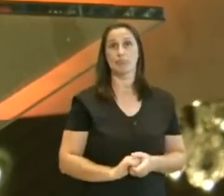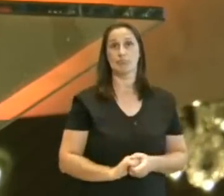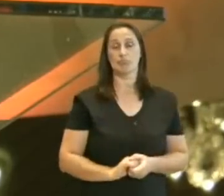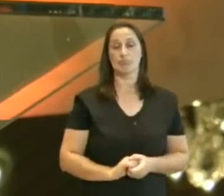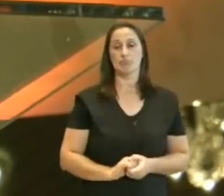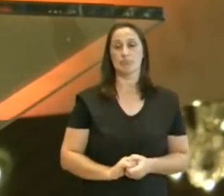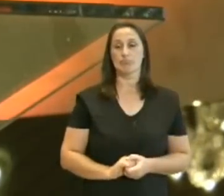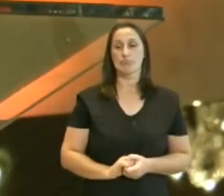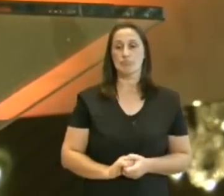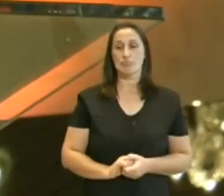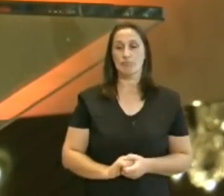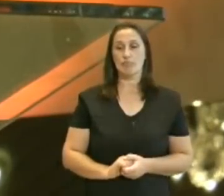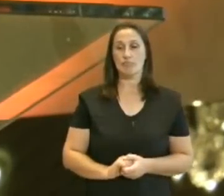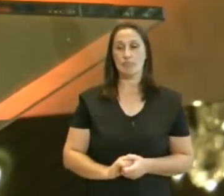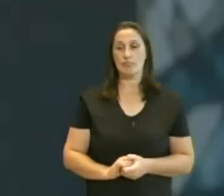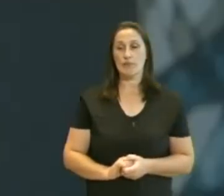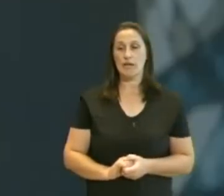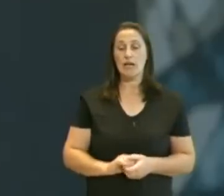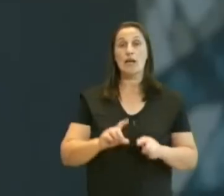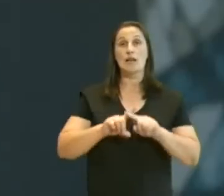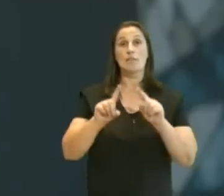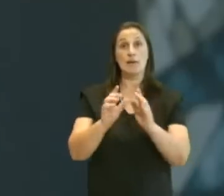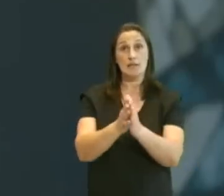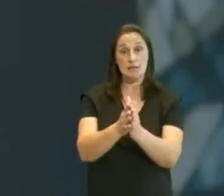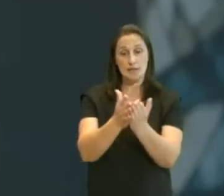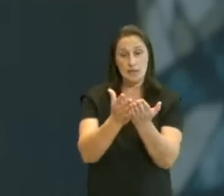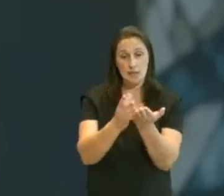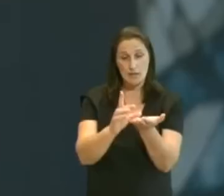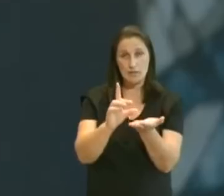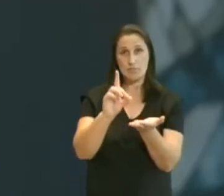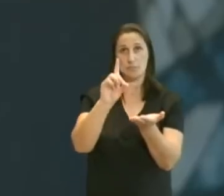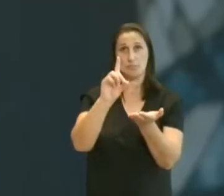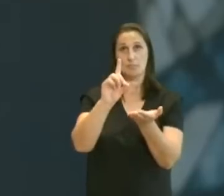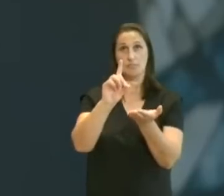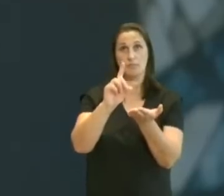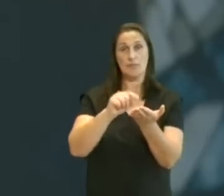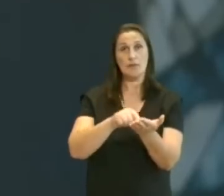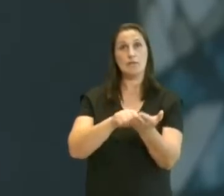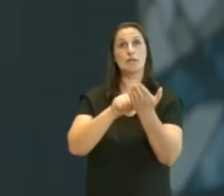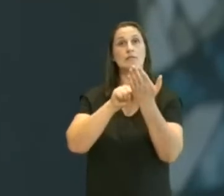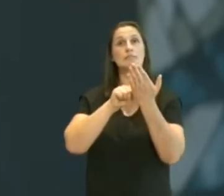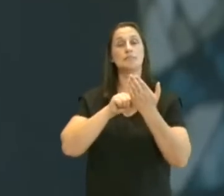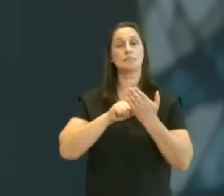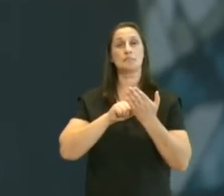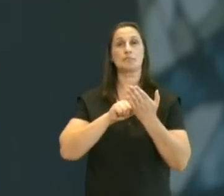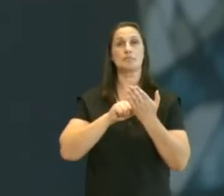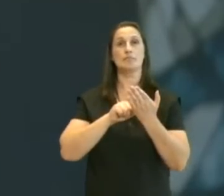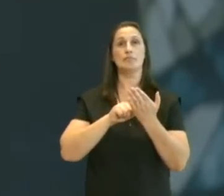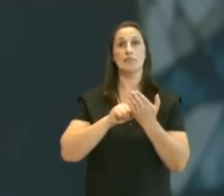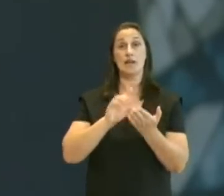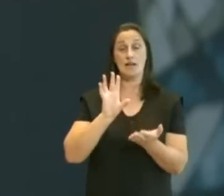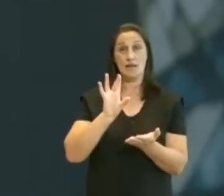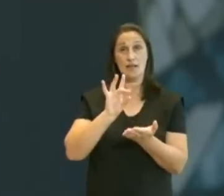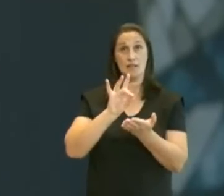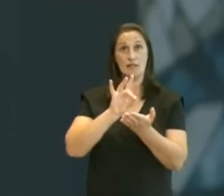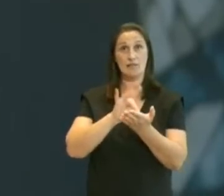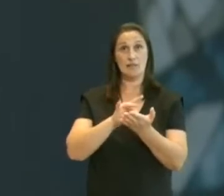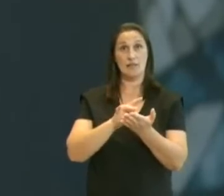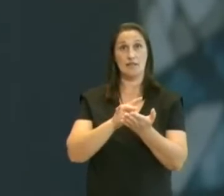Mas a Bíblia vai dizer para a gente que a realidade que eles